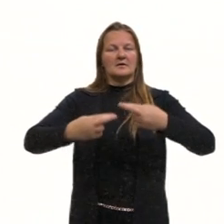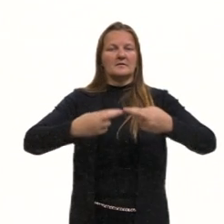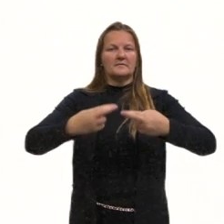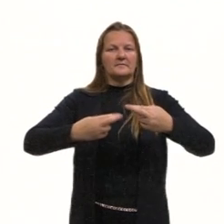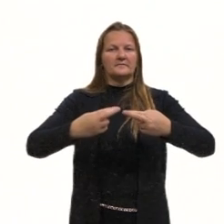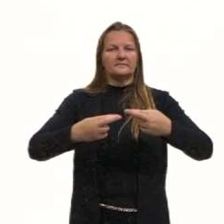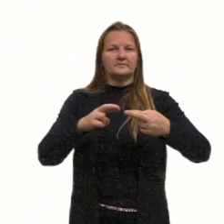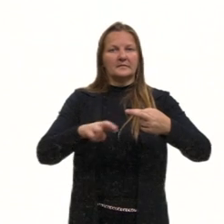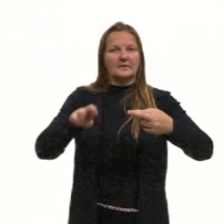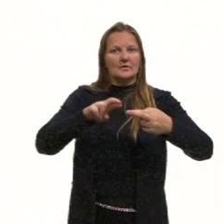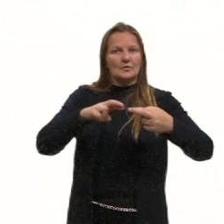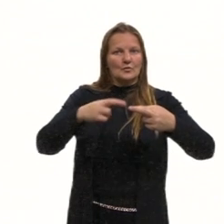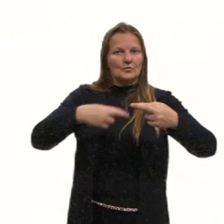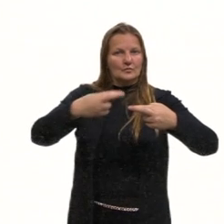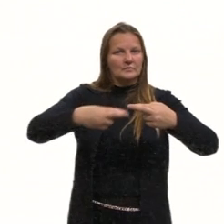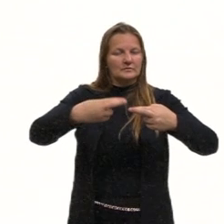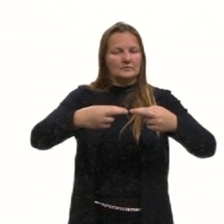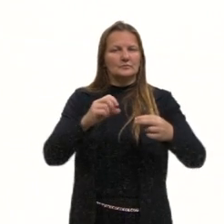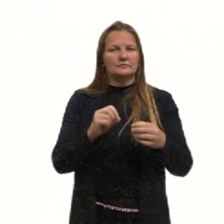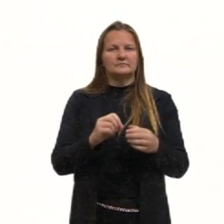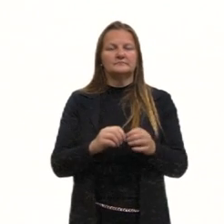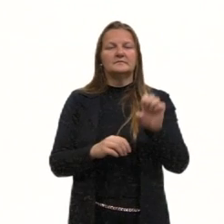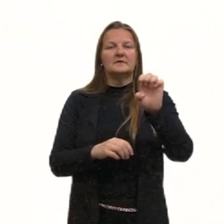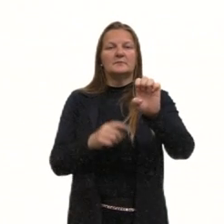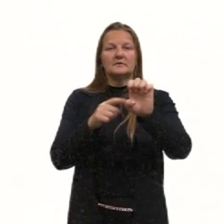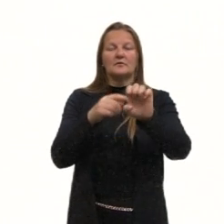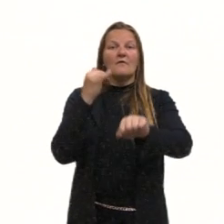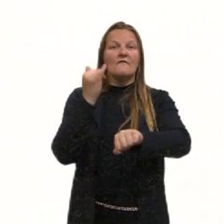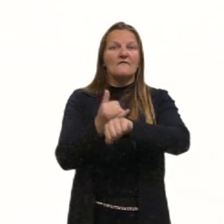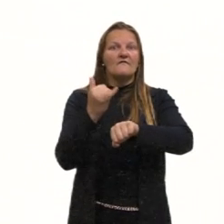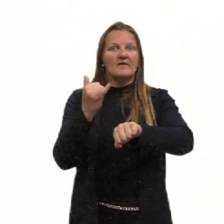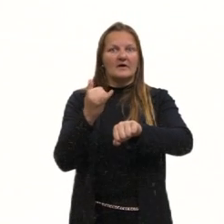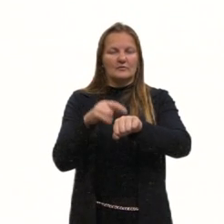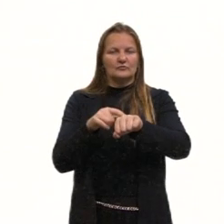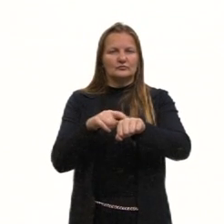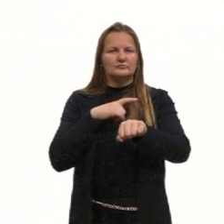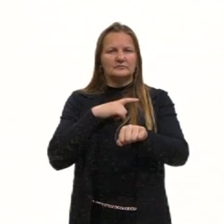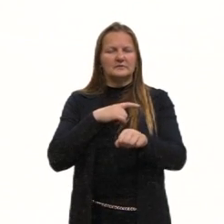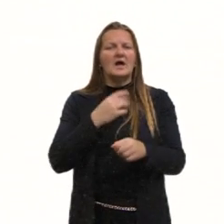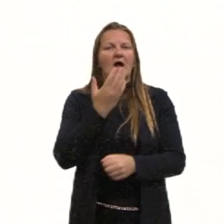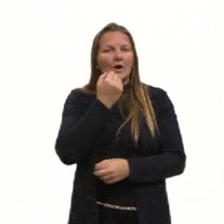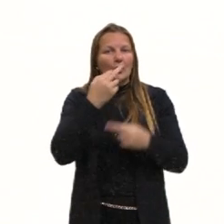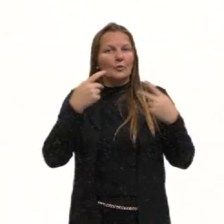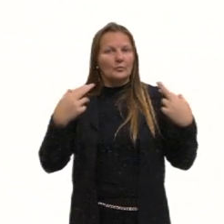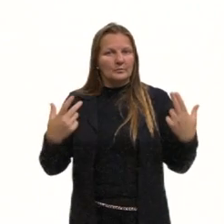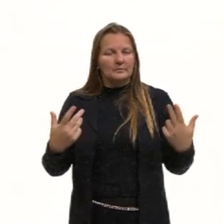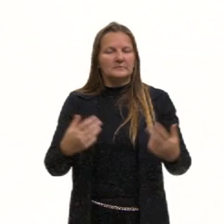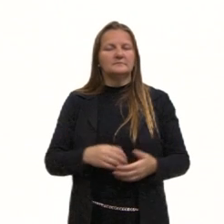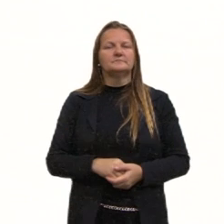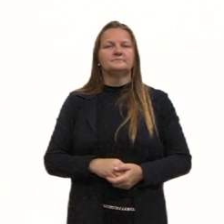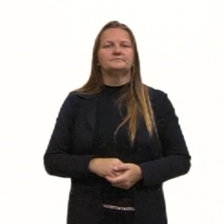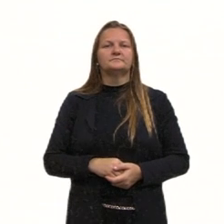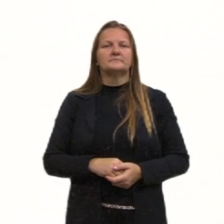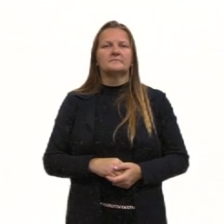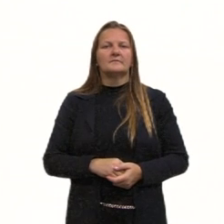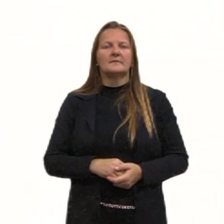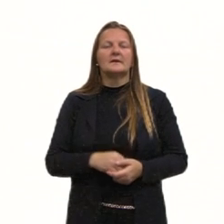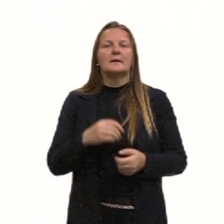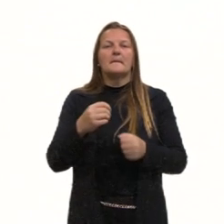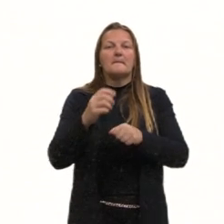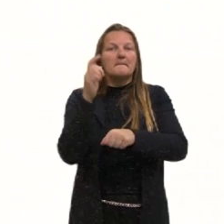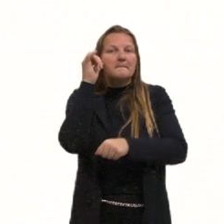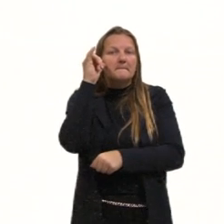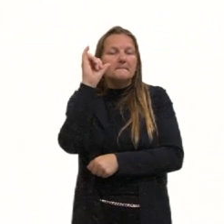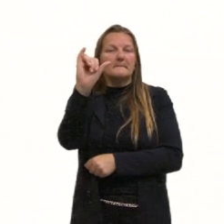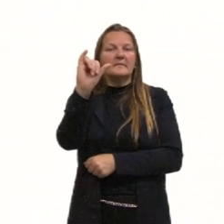anunciada e reação o elemento ferro é essencial em nossa alimentação pois ajuda a prevenir doenças